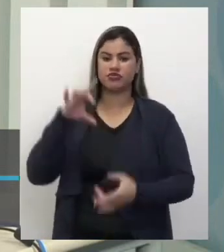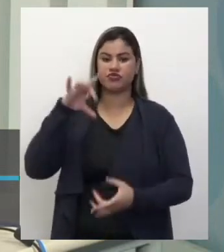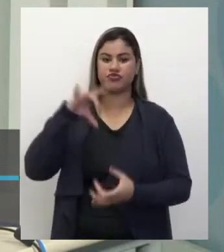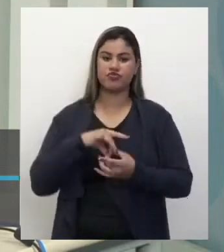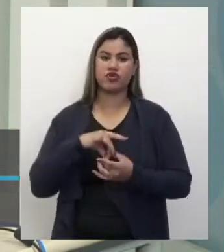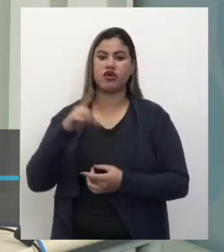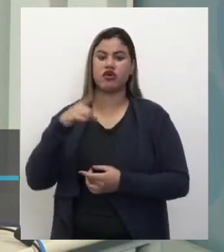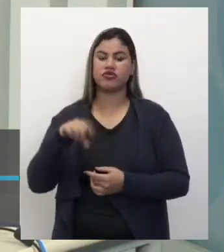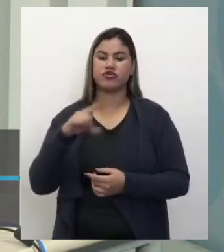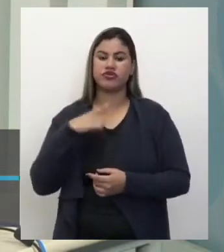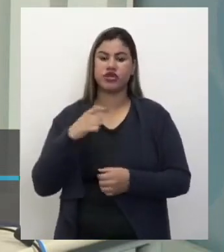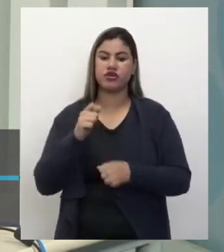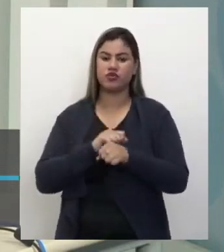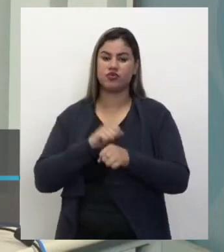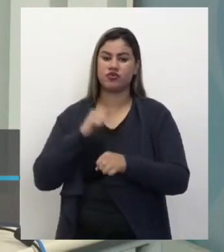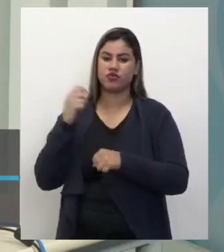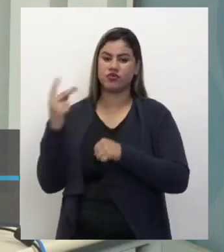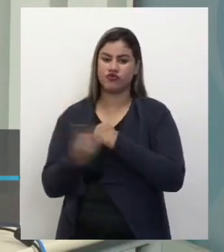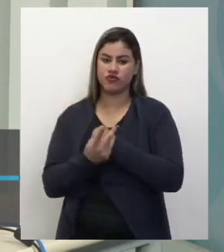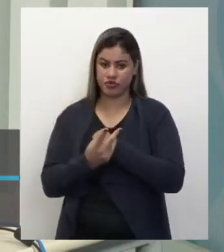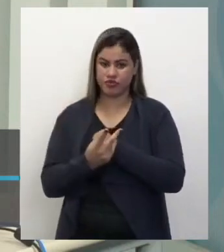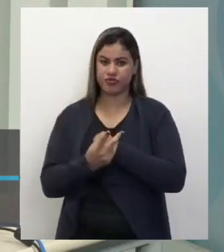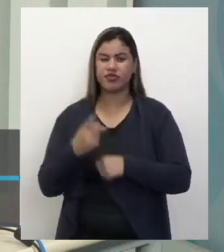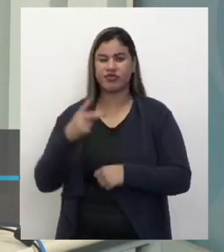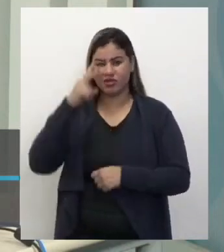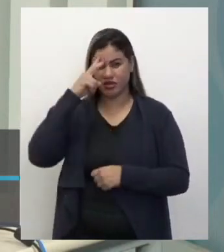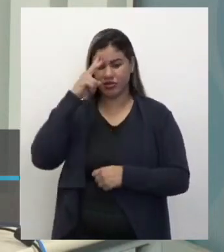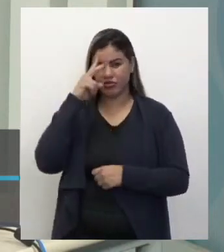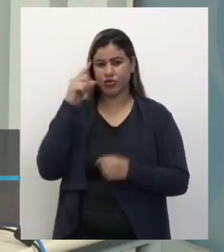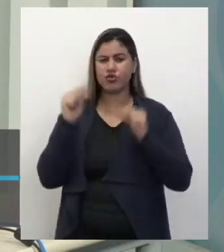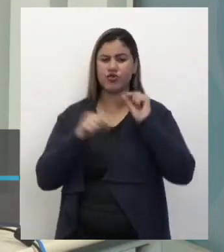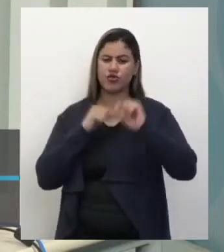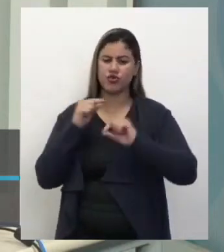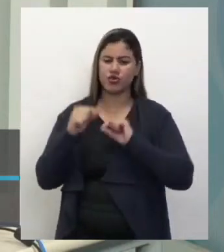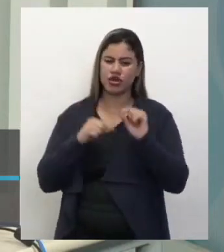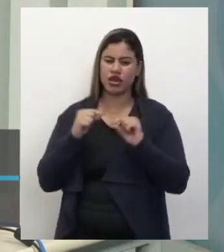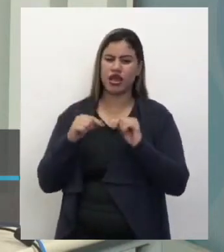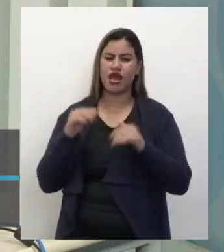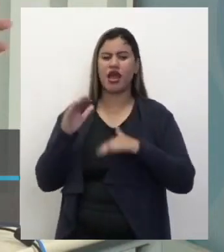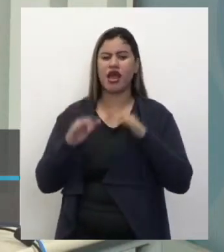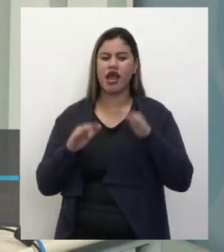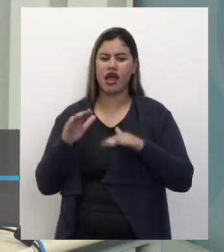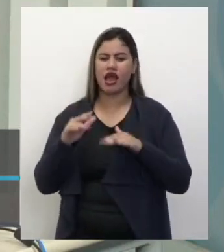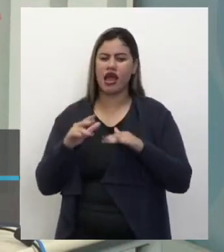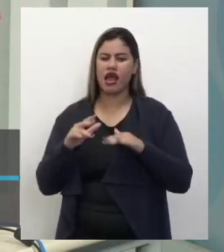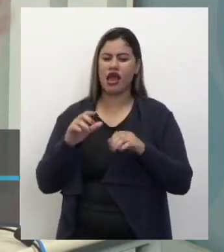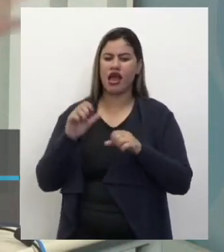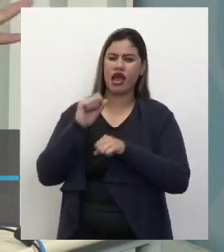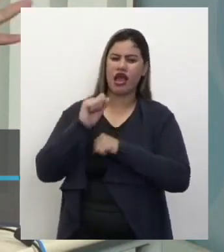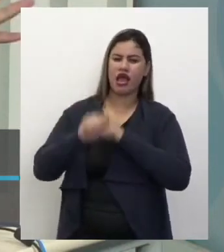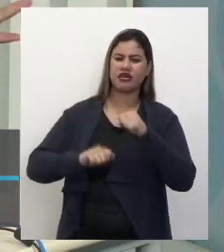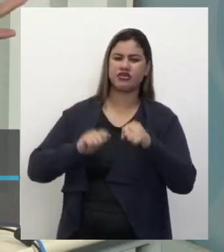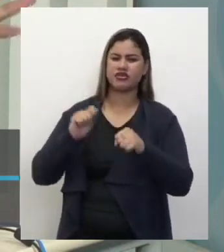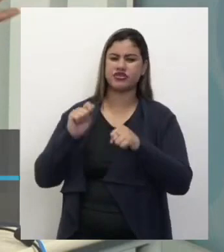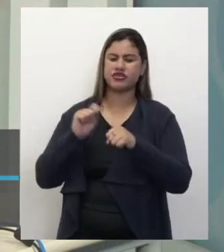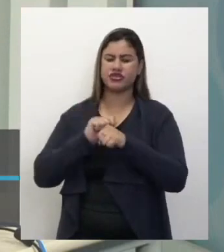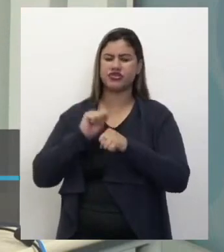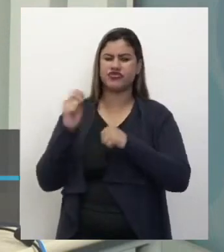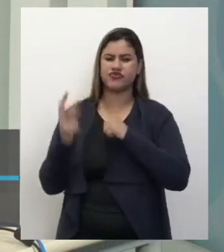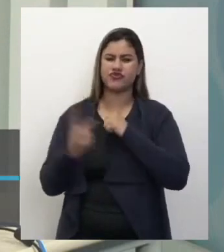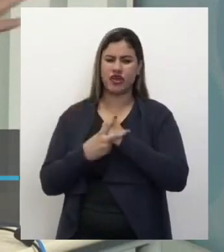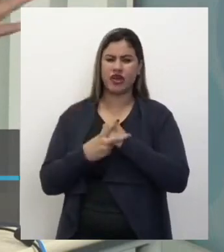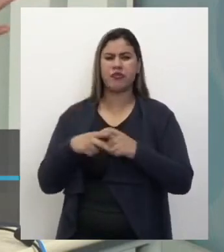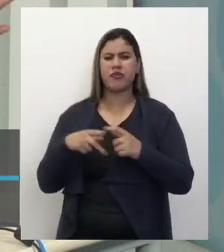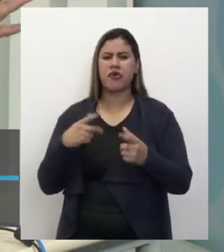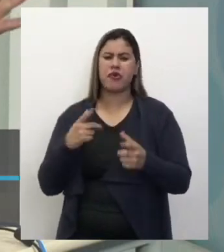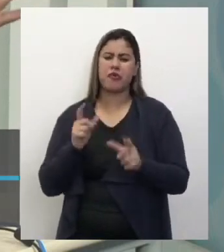nós temos os advérbios, né? Lembra lá dos advérbios? O que é o advérbio? Normalmente a gente fala assim, advérbio é uma palavra invariável. Professor, quando